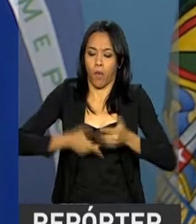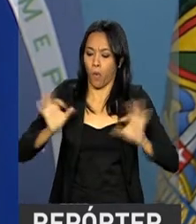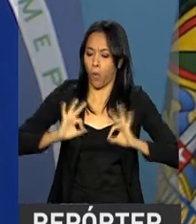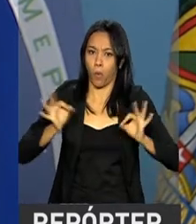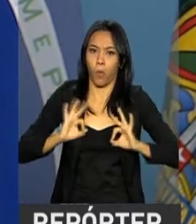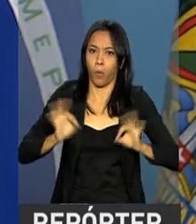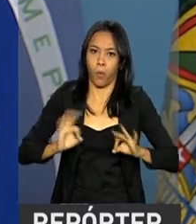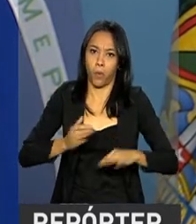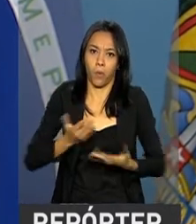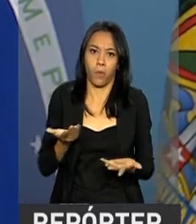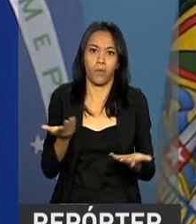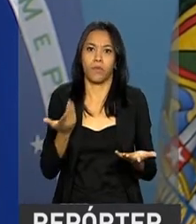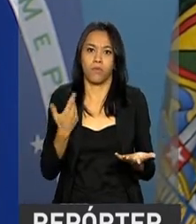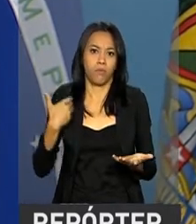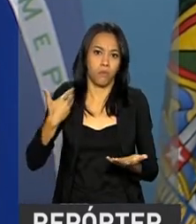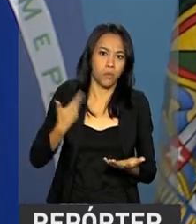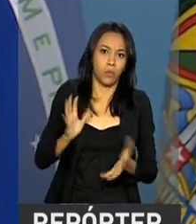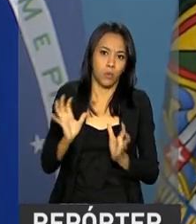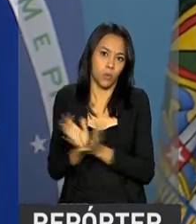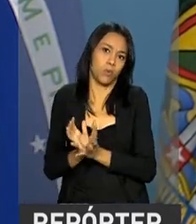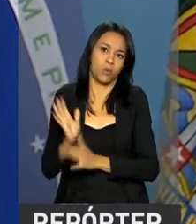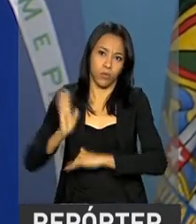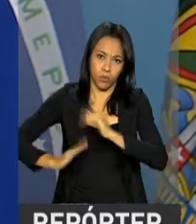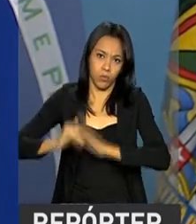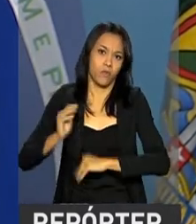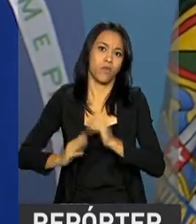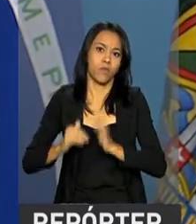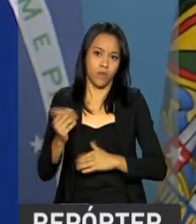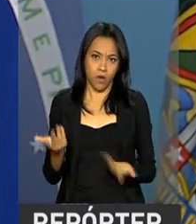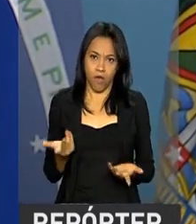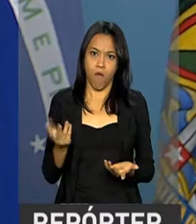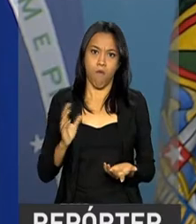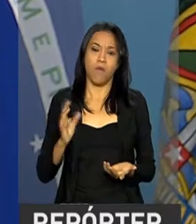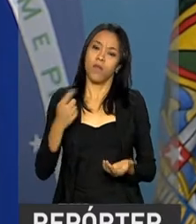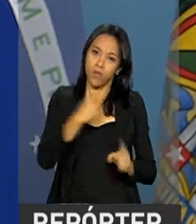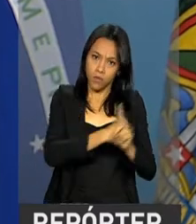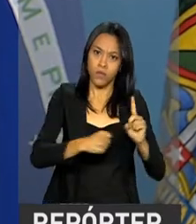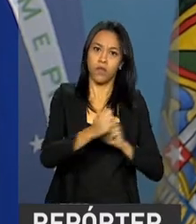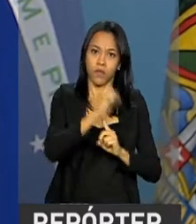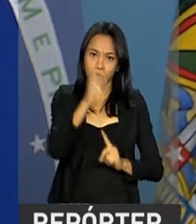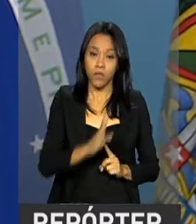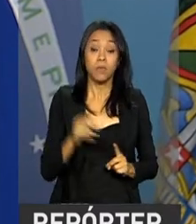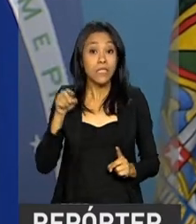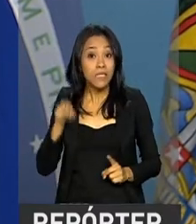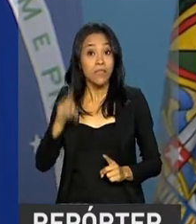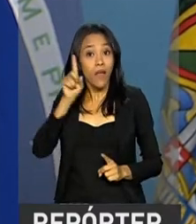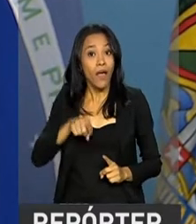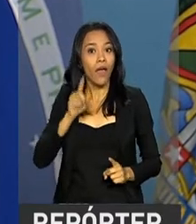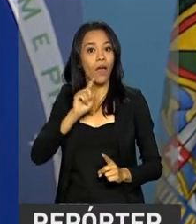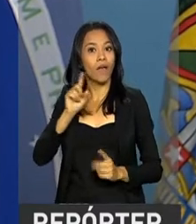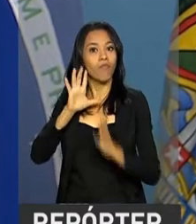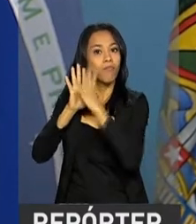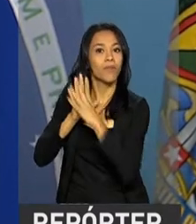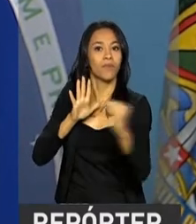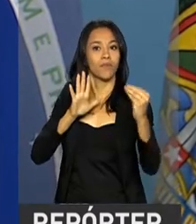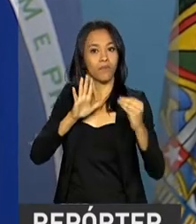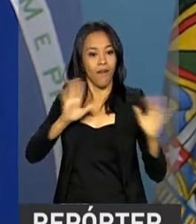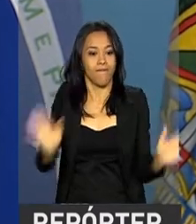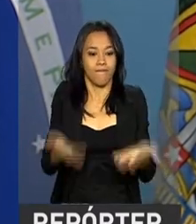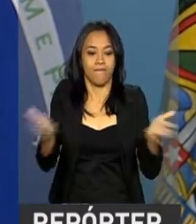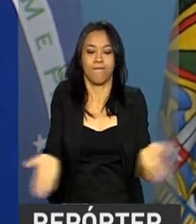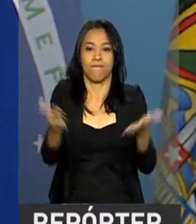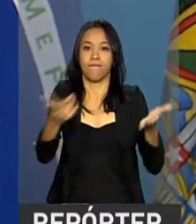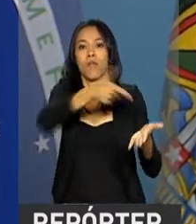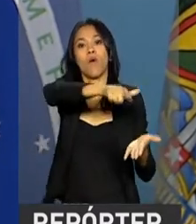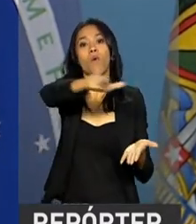à a sua classe ea sociedade brasileira isso é um incentivo para aqueles outros